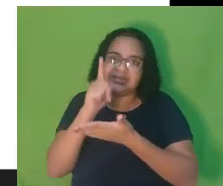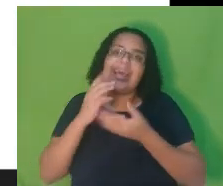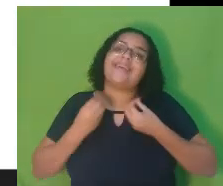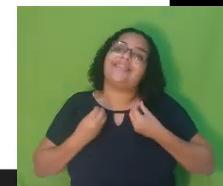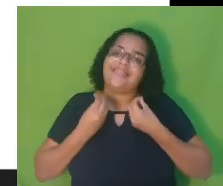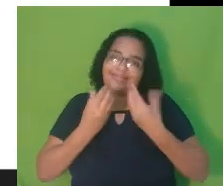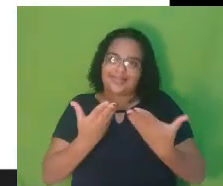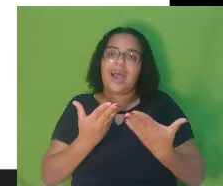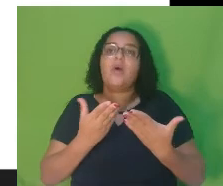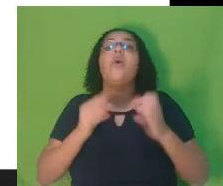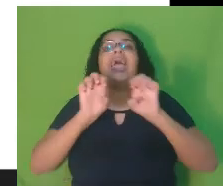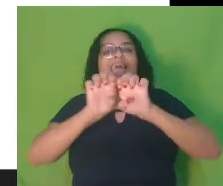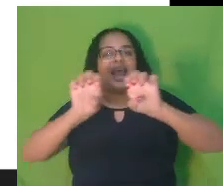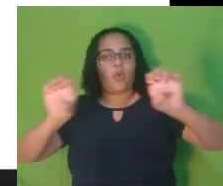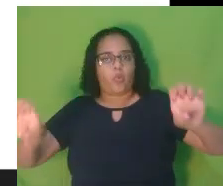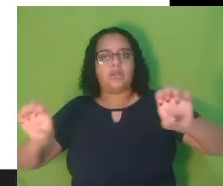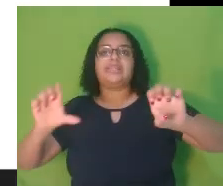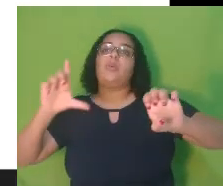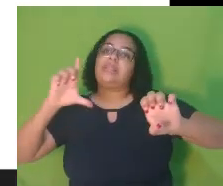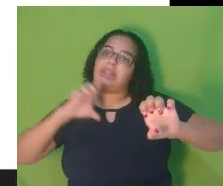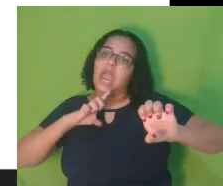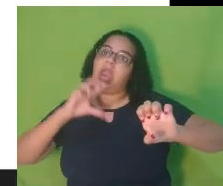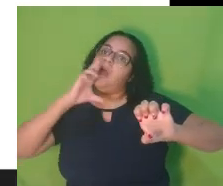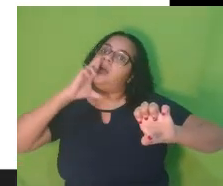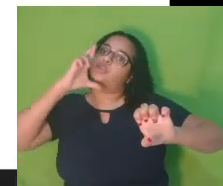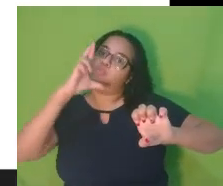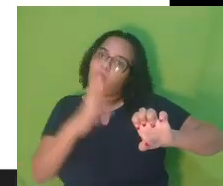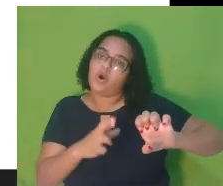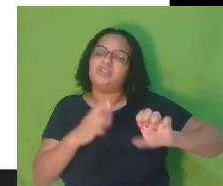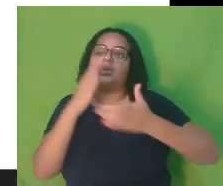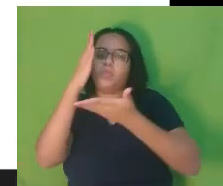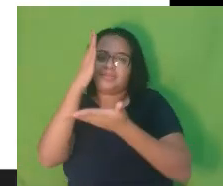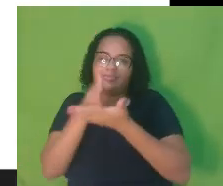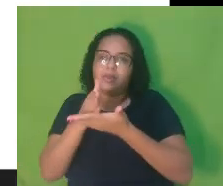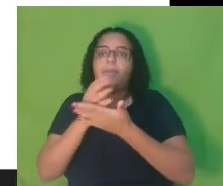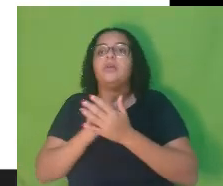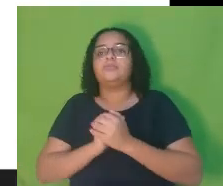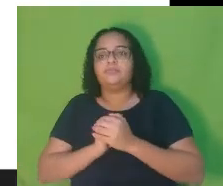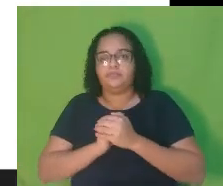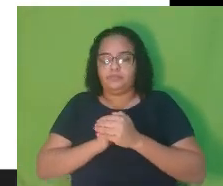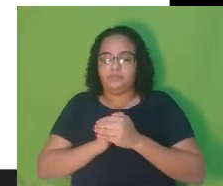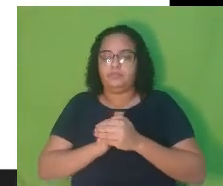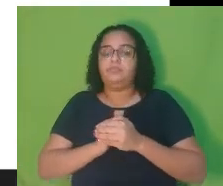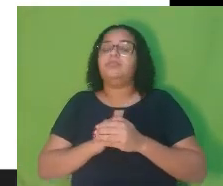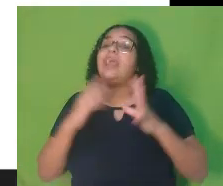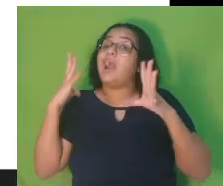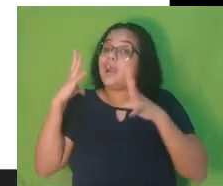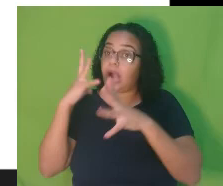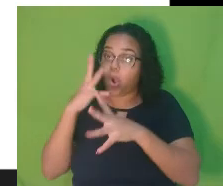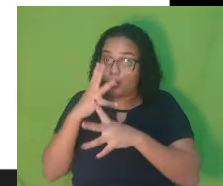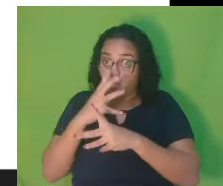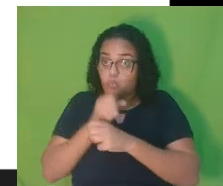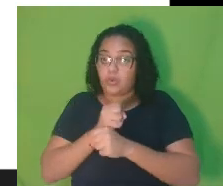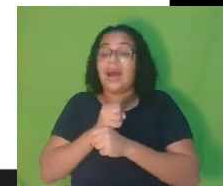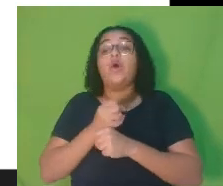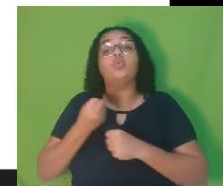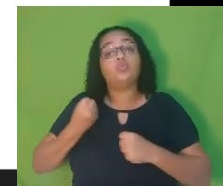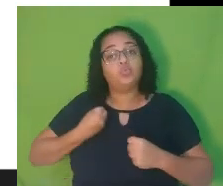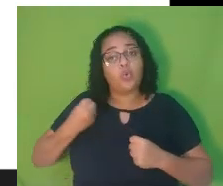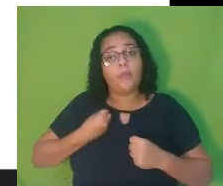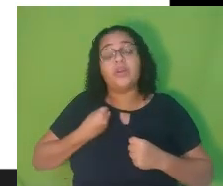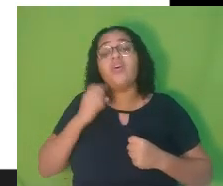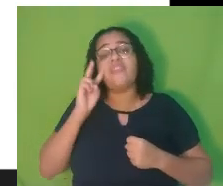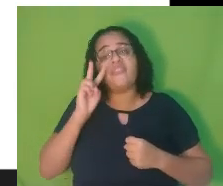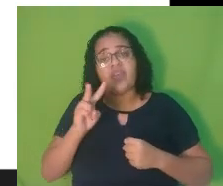consegue garantir que a equação tem solução nesse intervalo. Então é só calcular esses números aqui